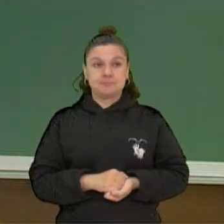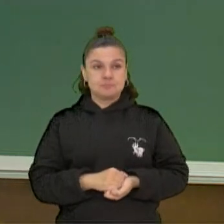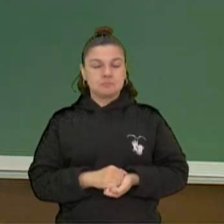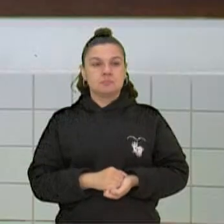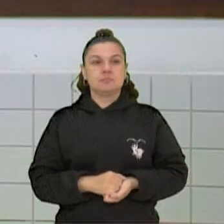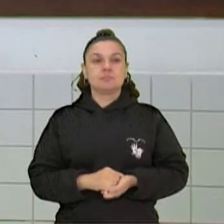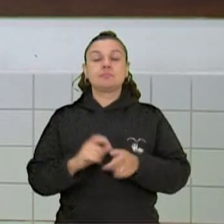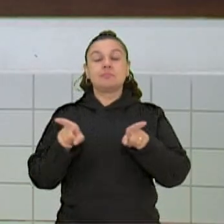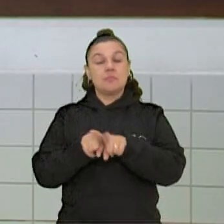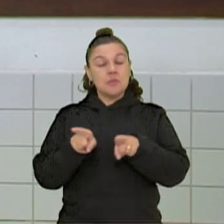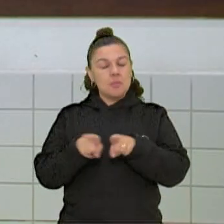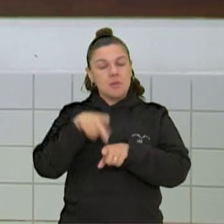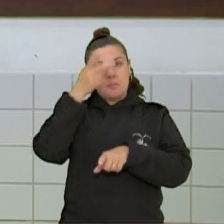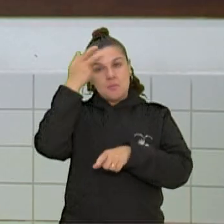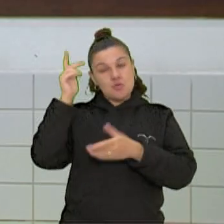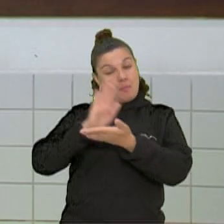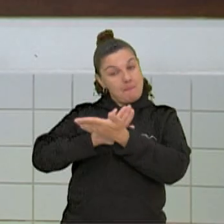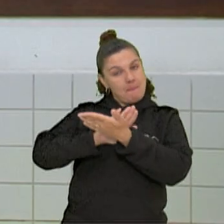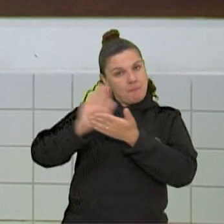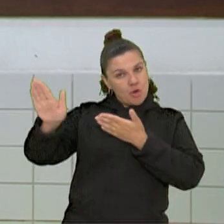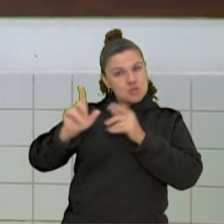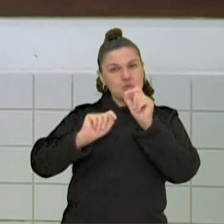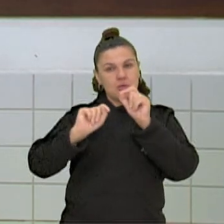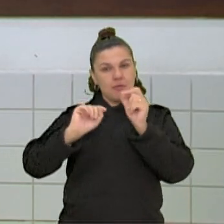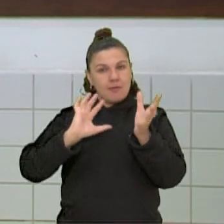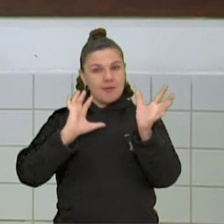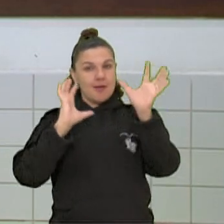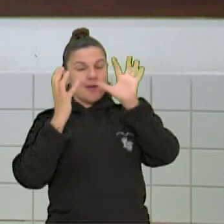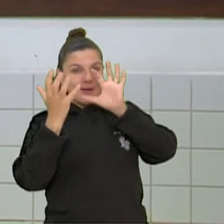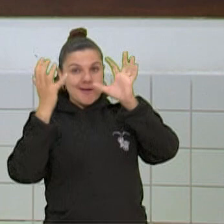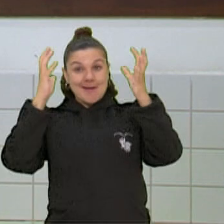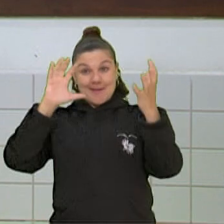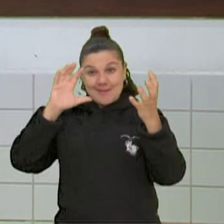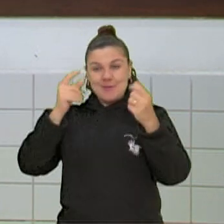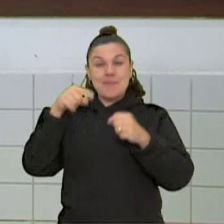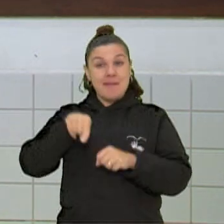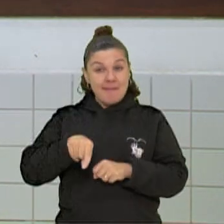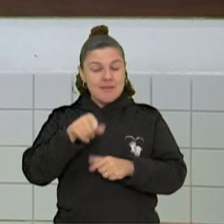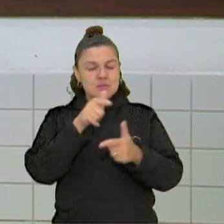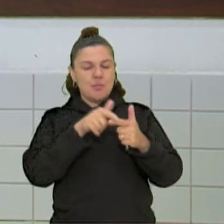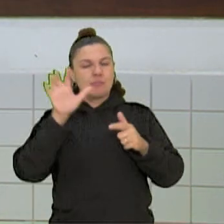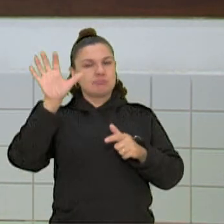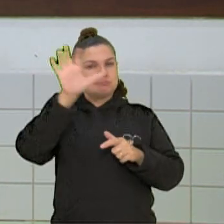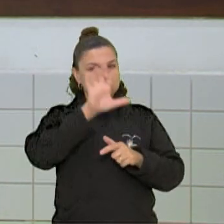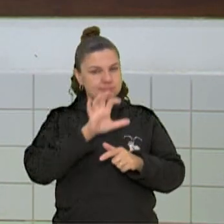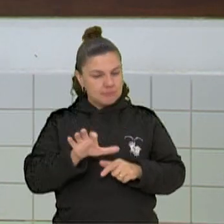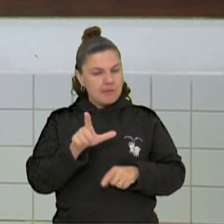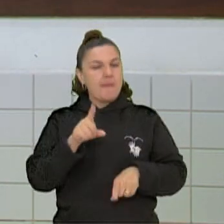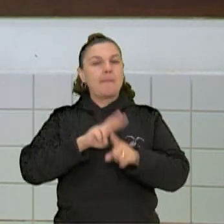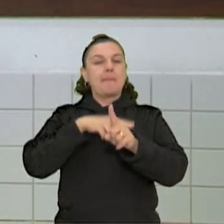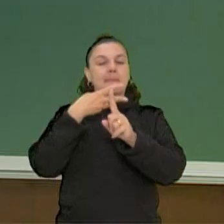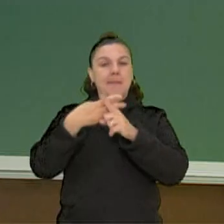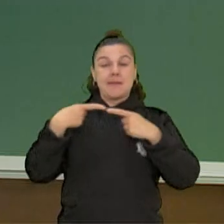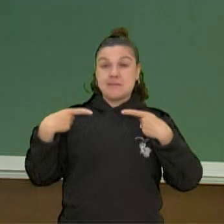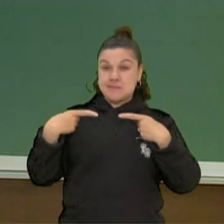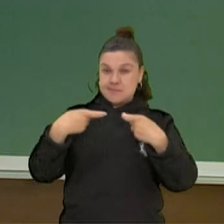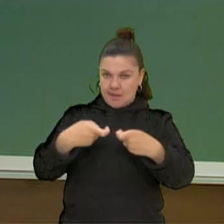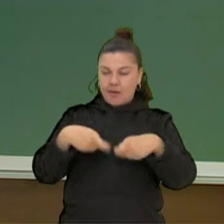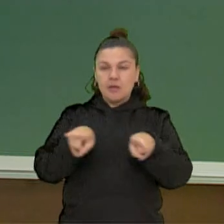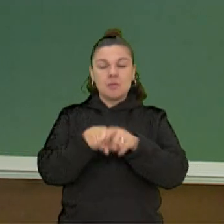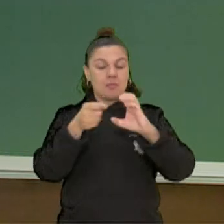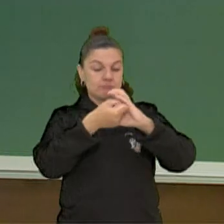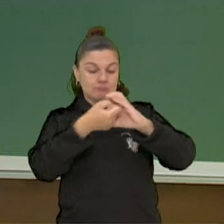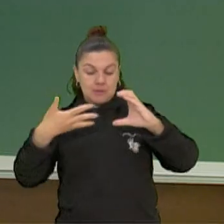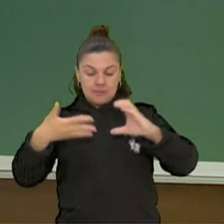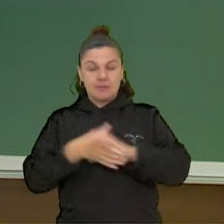Aí os refugiados também ambientais ou refugiados climáticos, essas regiões, além dos conflitos, ainda apresentam essa